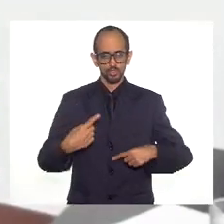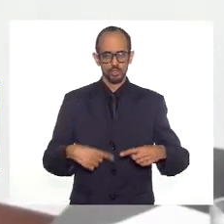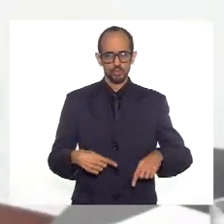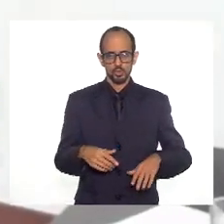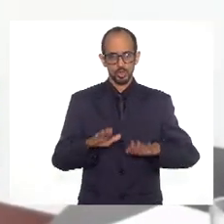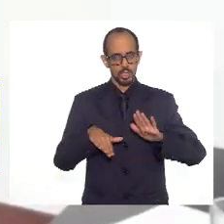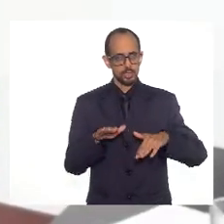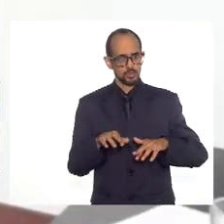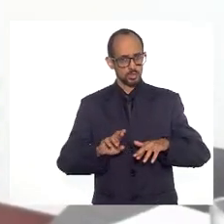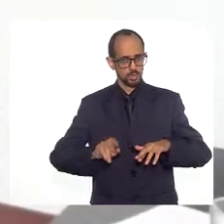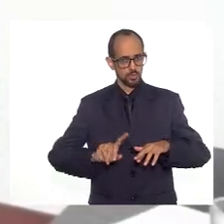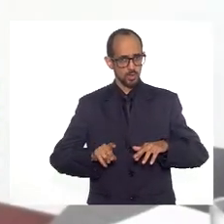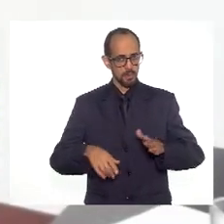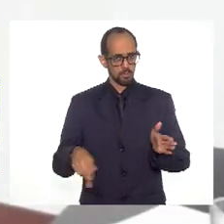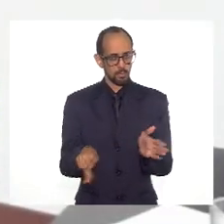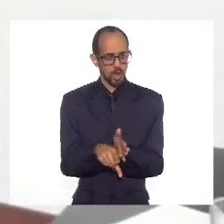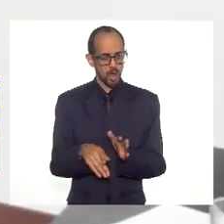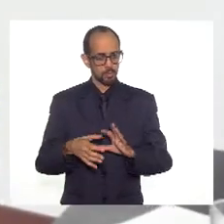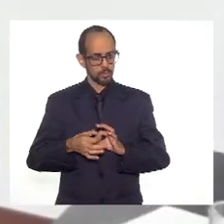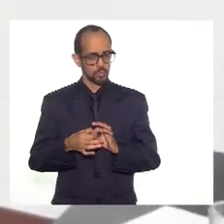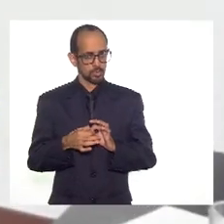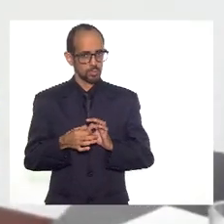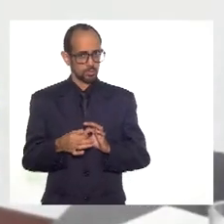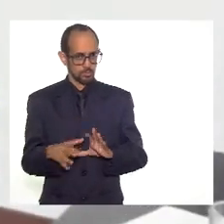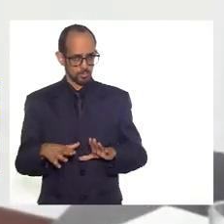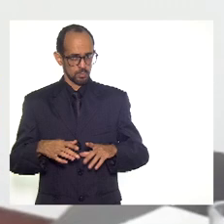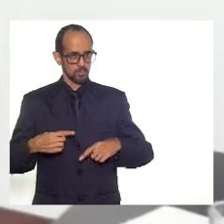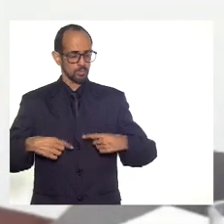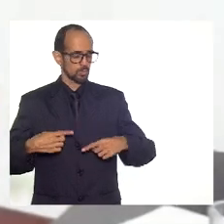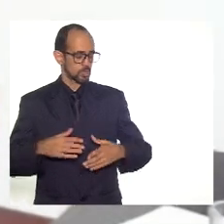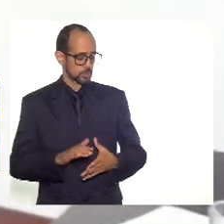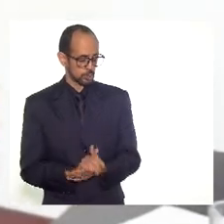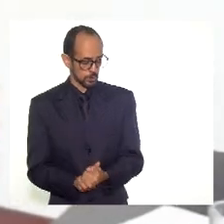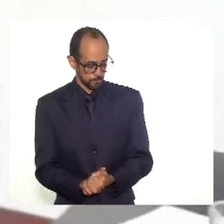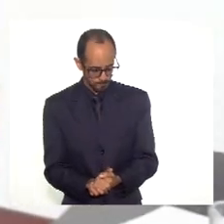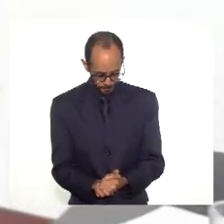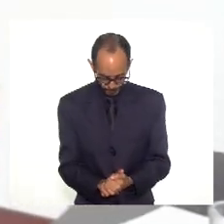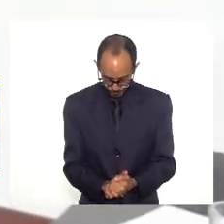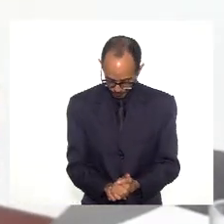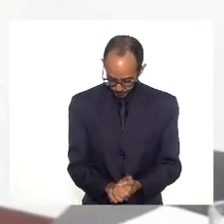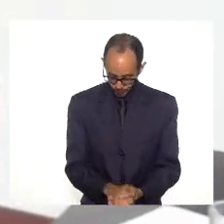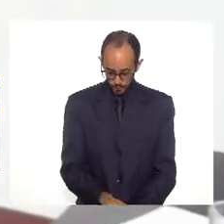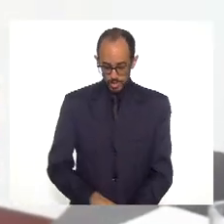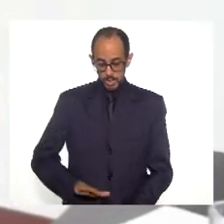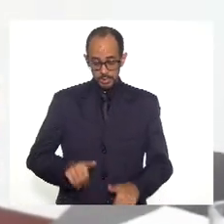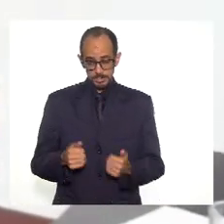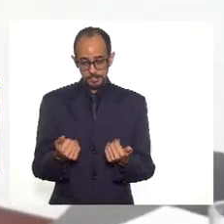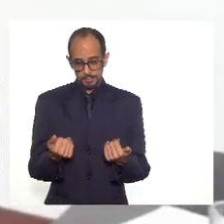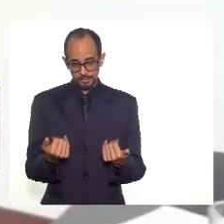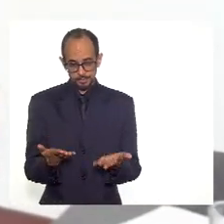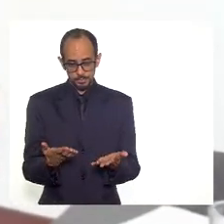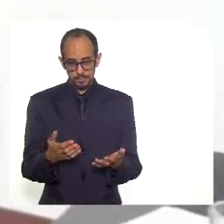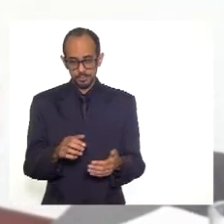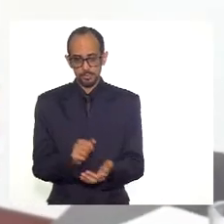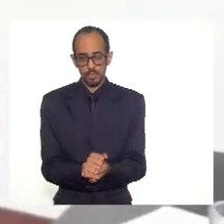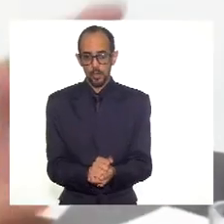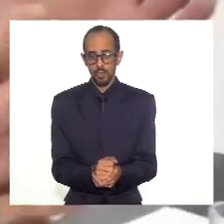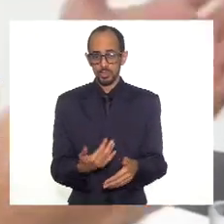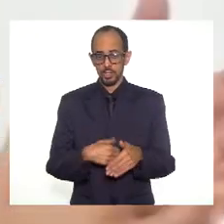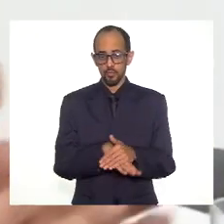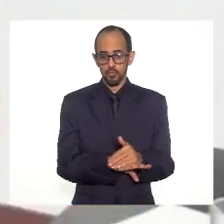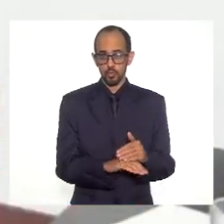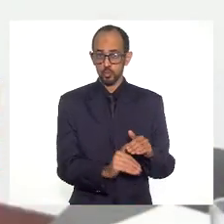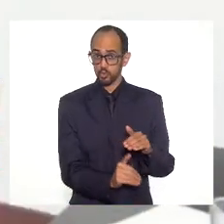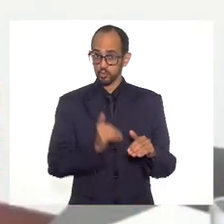muito republicanos. Então, o ponto todo sobre essa questão desse fundo soberano, que, por